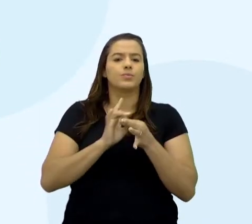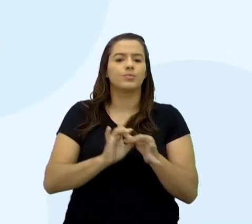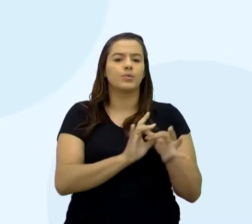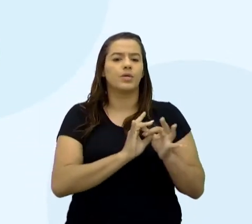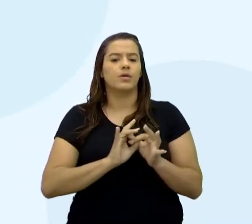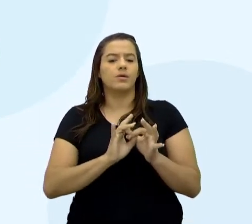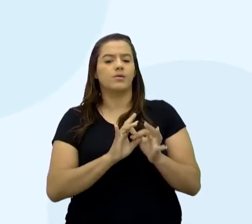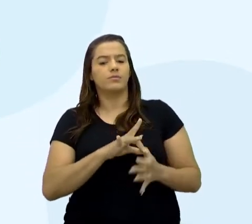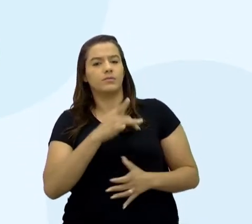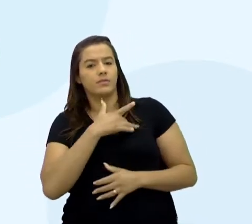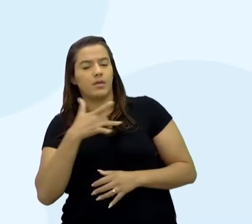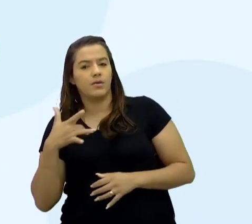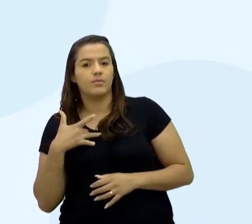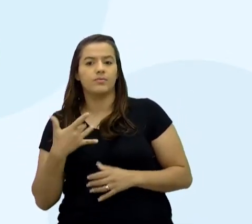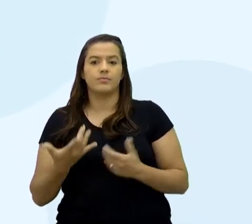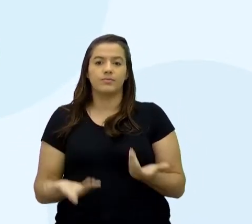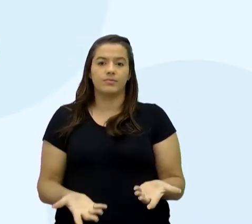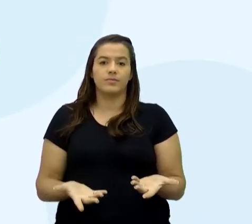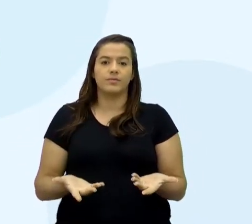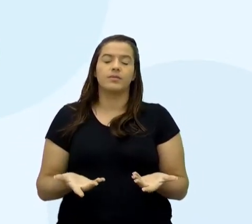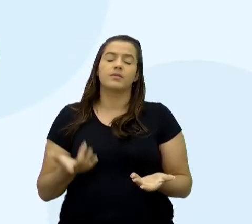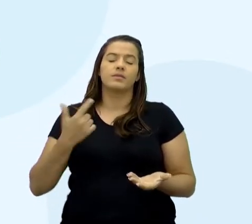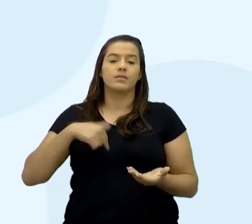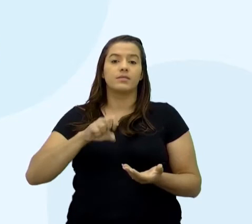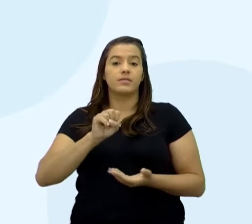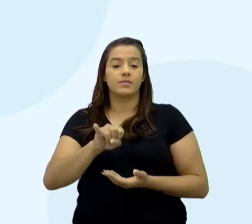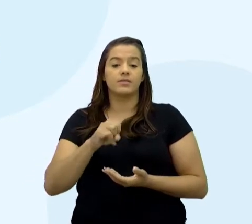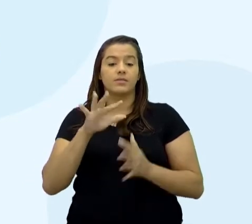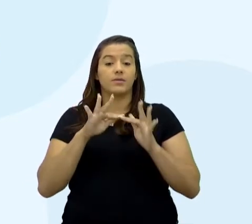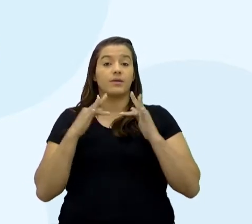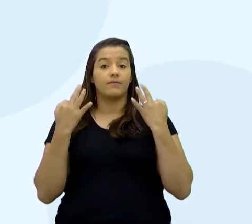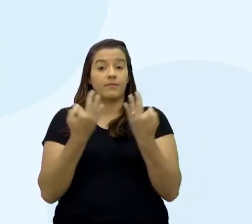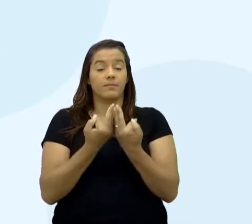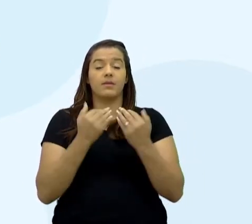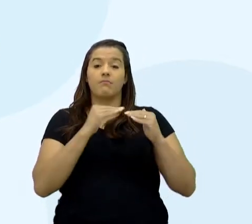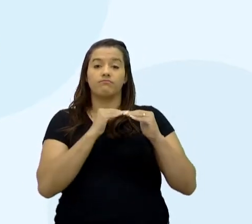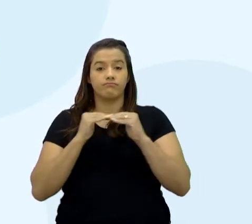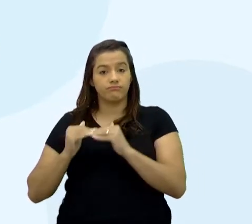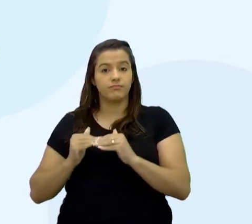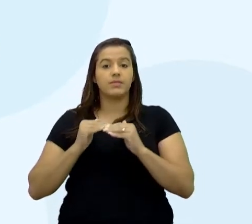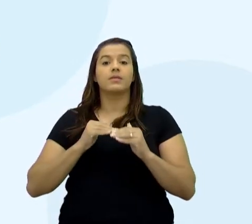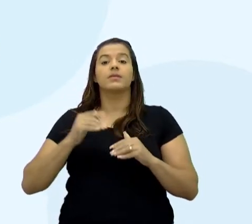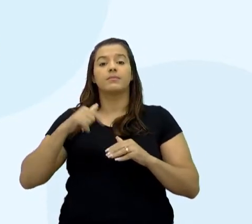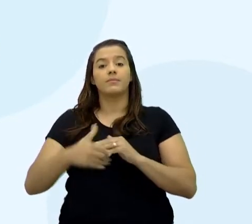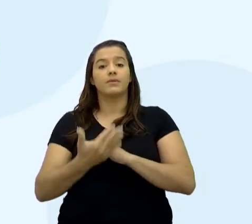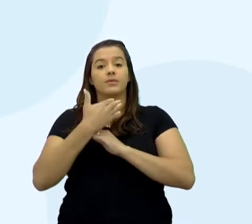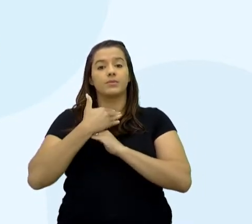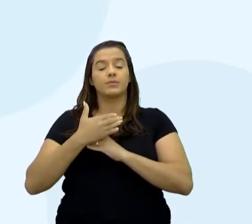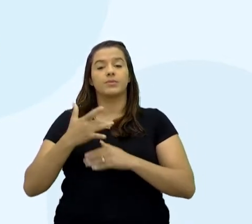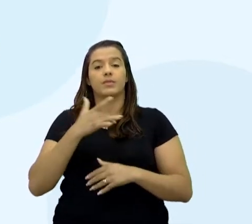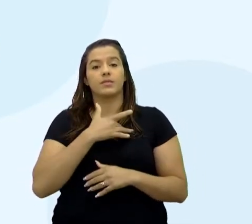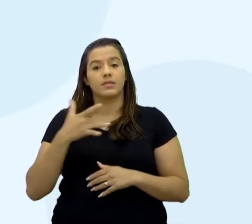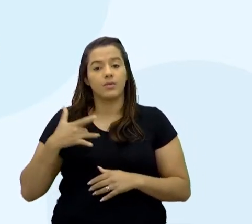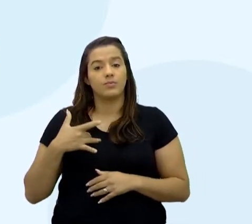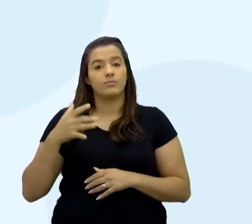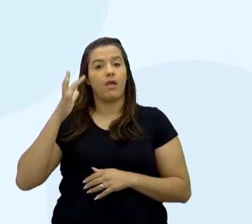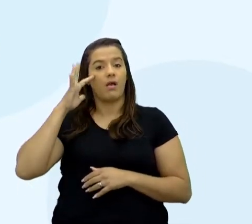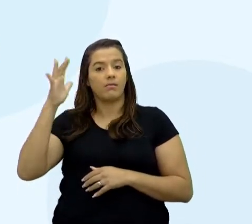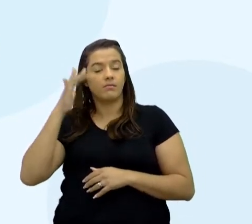por quê, professora? Se eu tenho uma família ali estável, né? Vai me ajudar de forma, tanto na saúde mental,